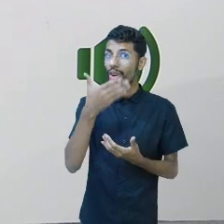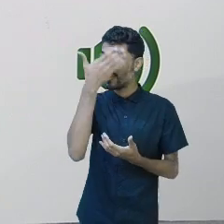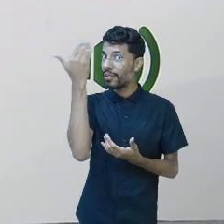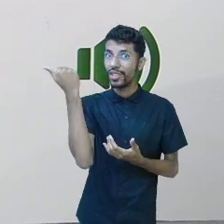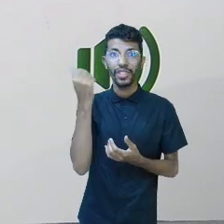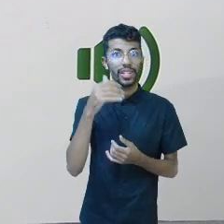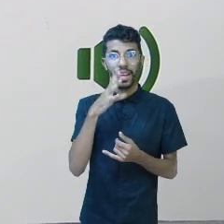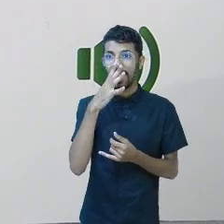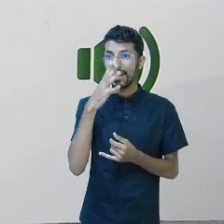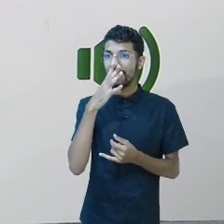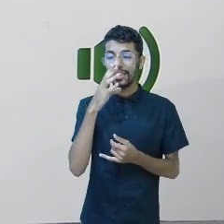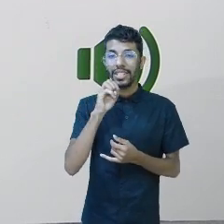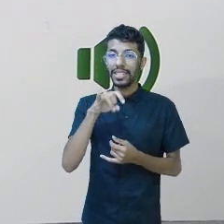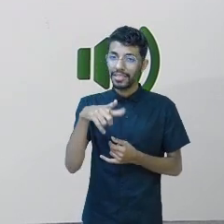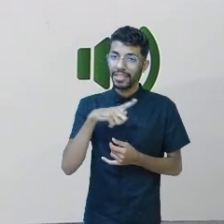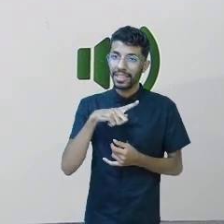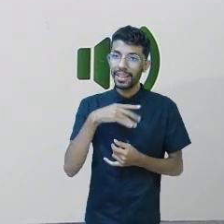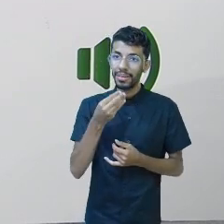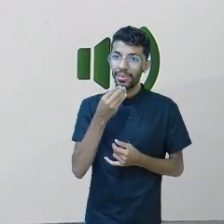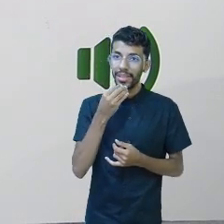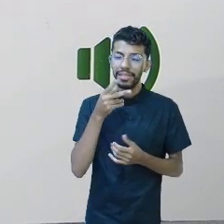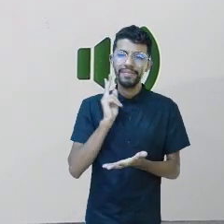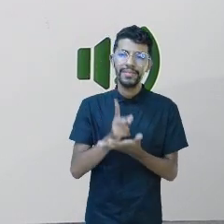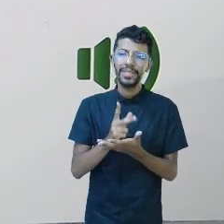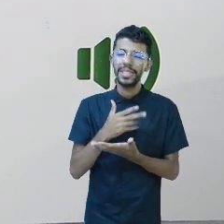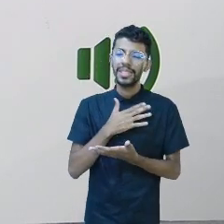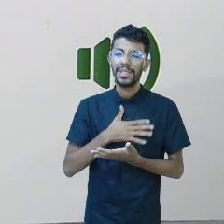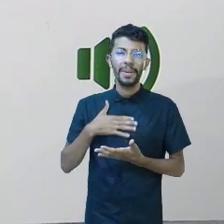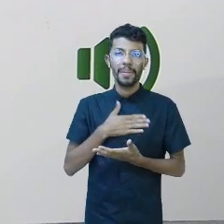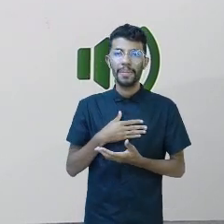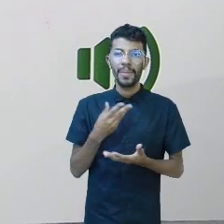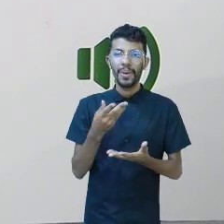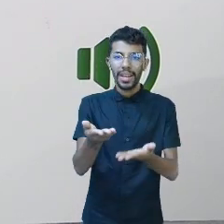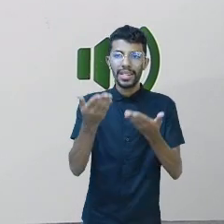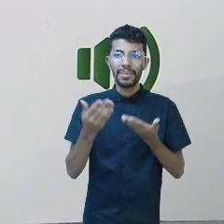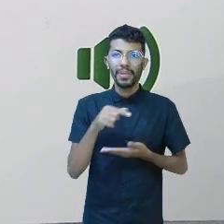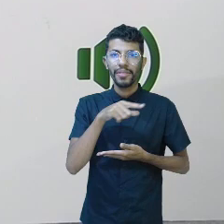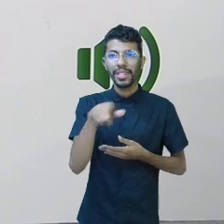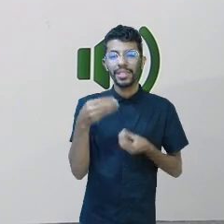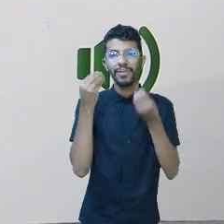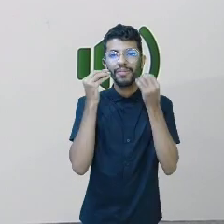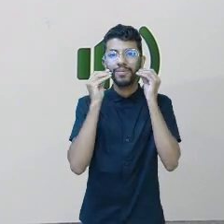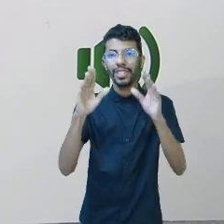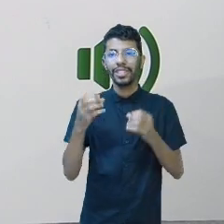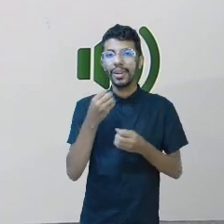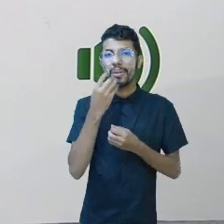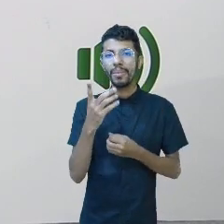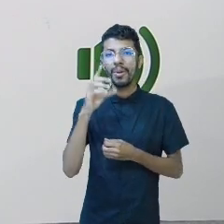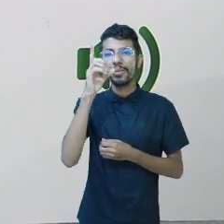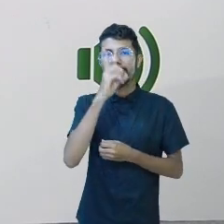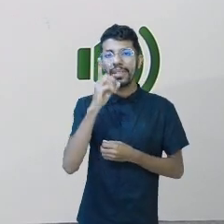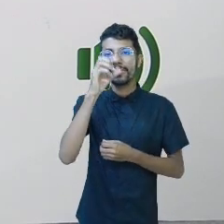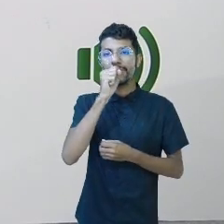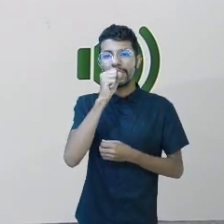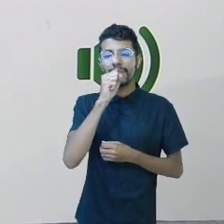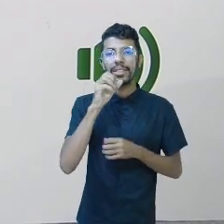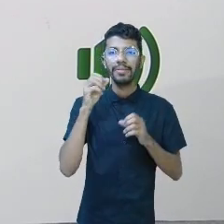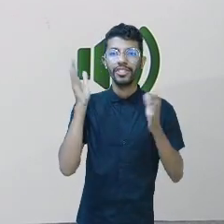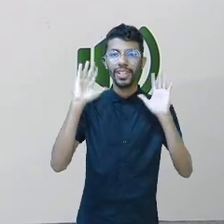tiver oportunidade. E é isso aí, vai ser sempre um prazer receber vocês, tá bom, gente? Então, um beijão, bom final de semana. Tchau, tchau.